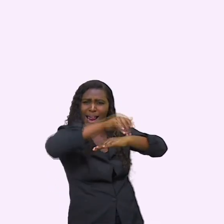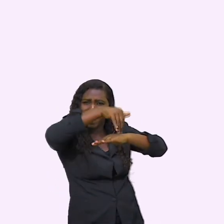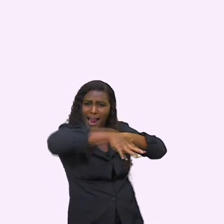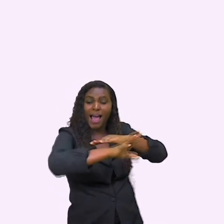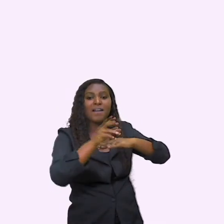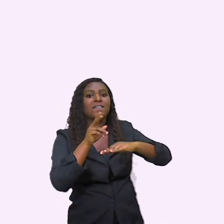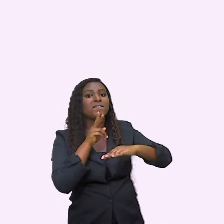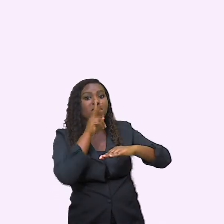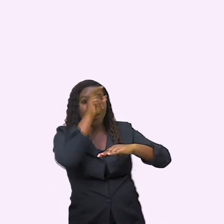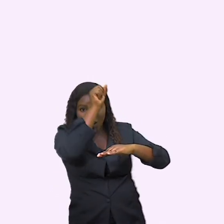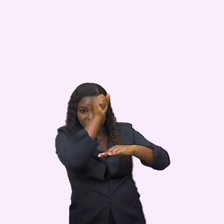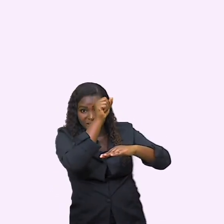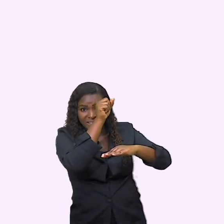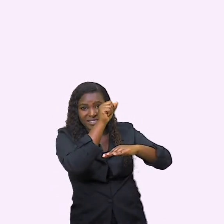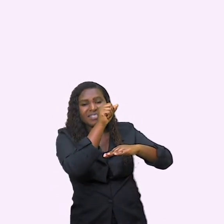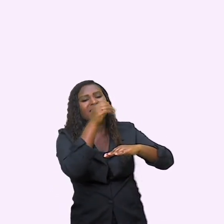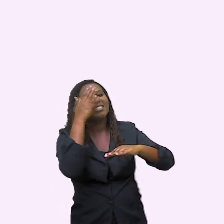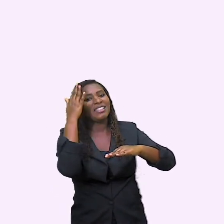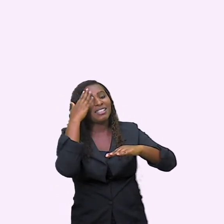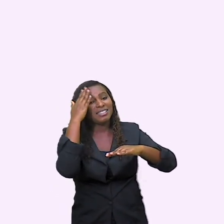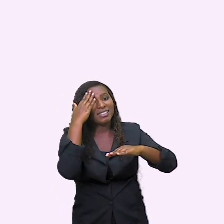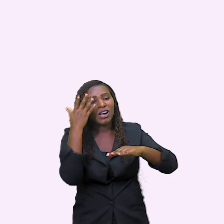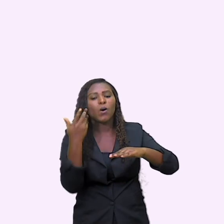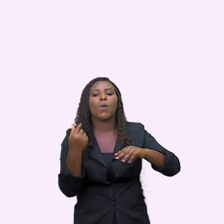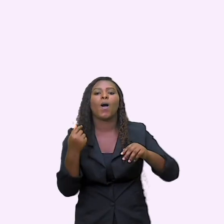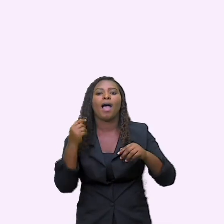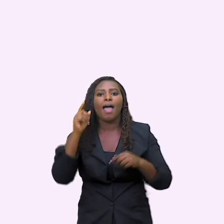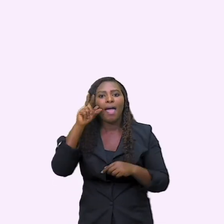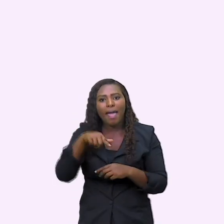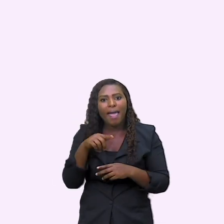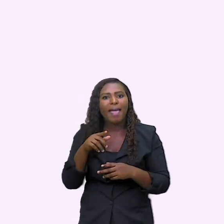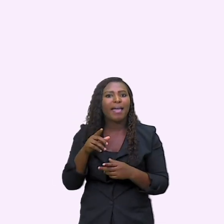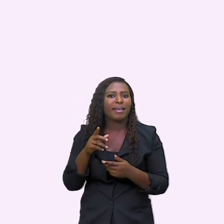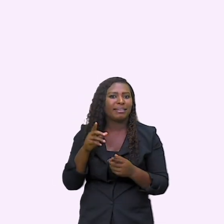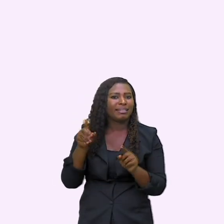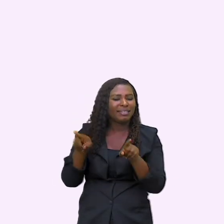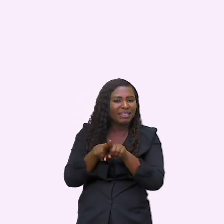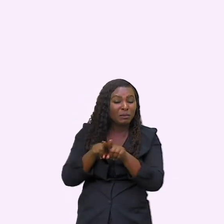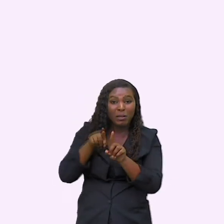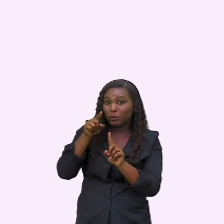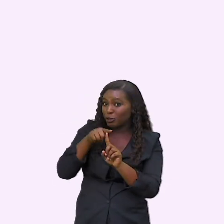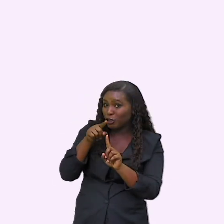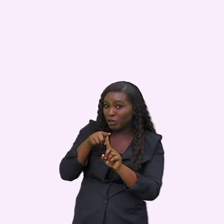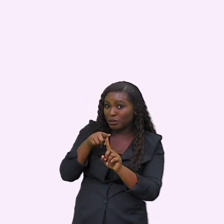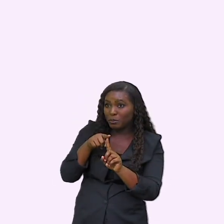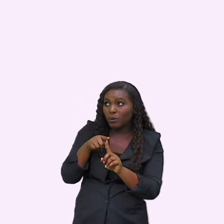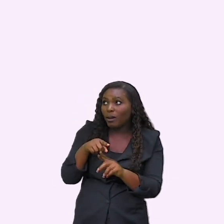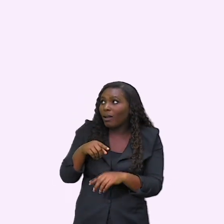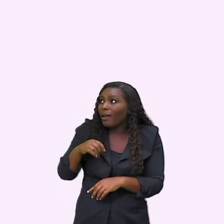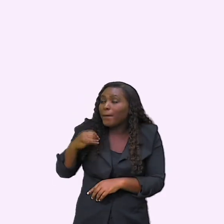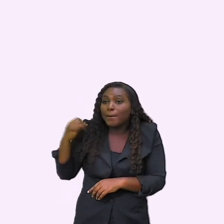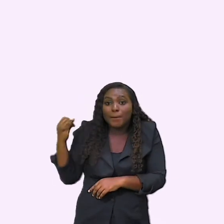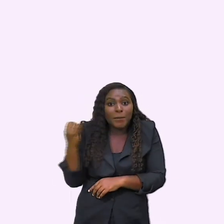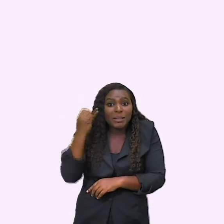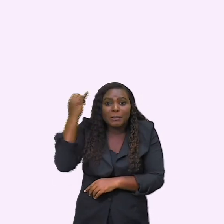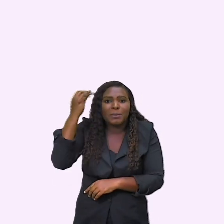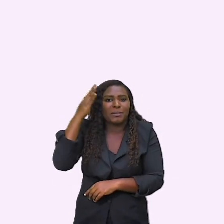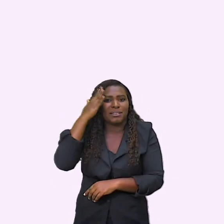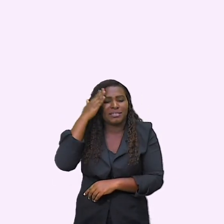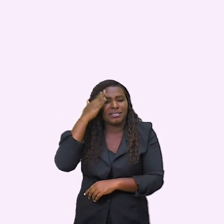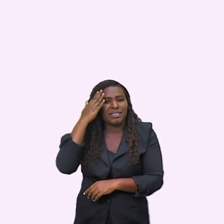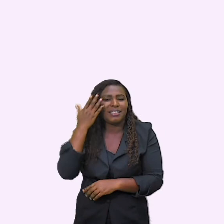dos geradores, que vai produzir a energia elétrica. Viram como é importante a gente entender como tudo